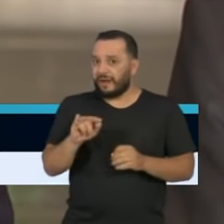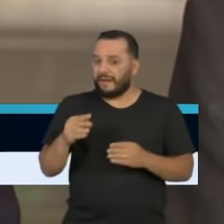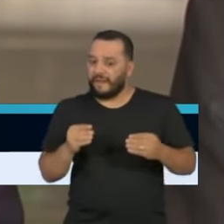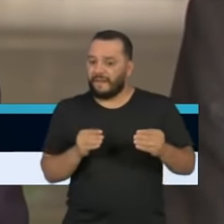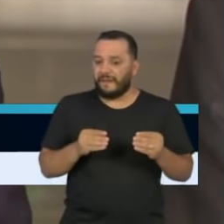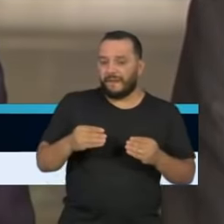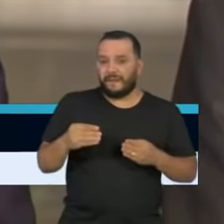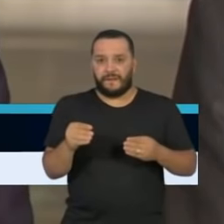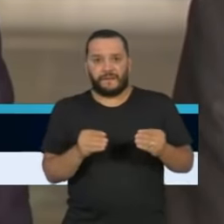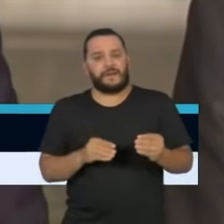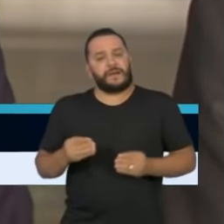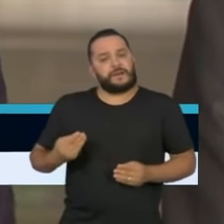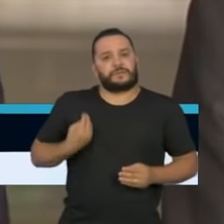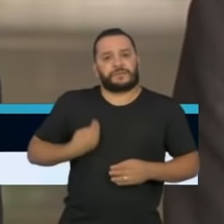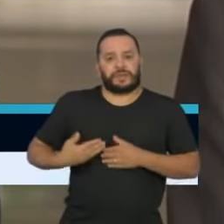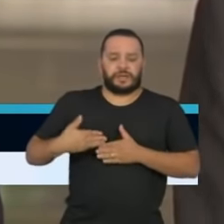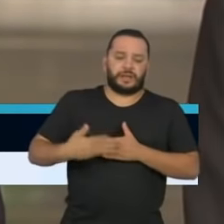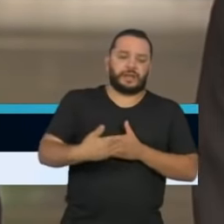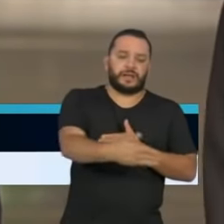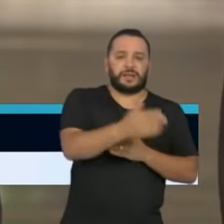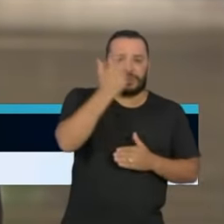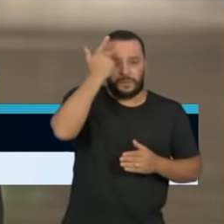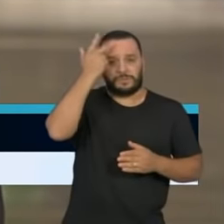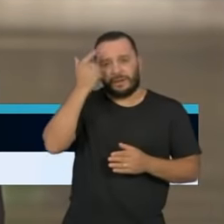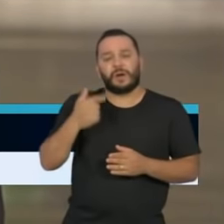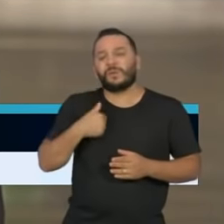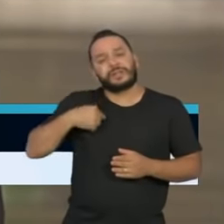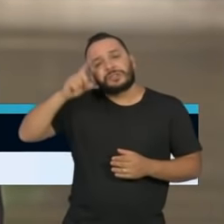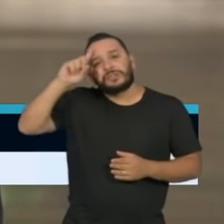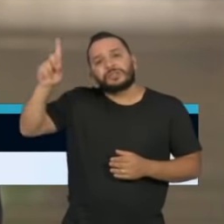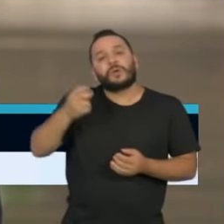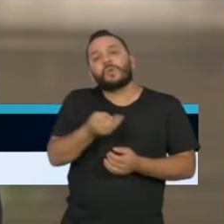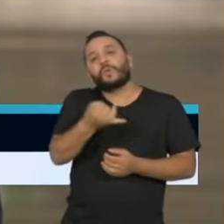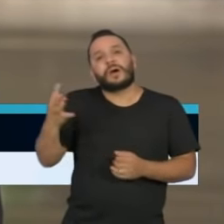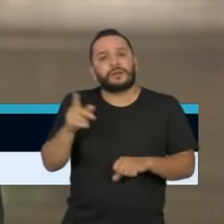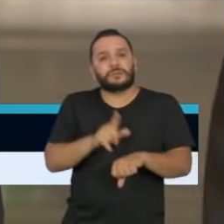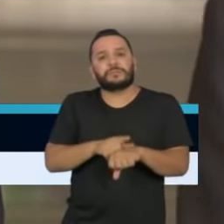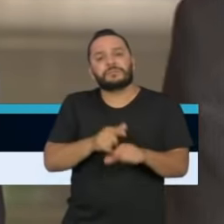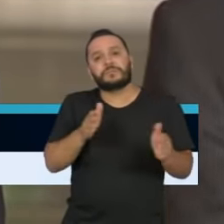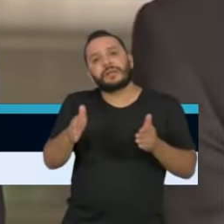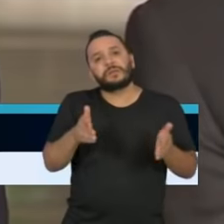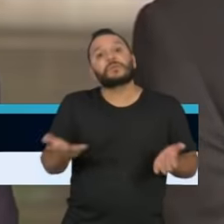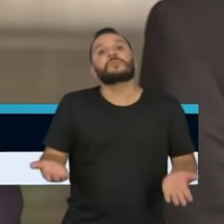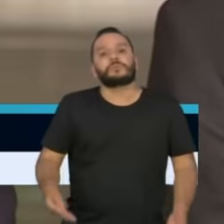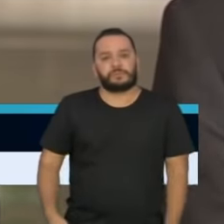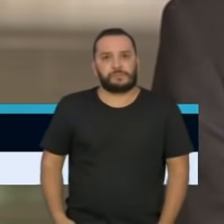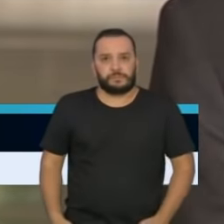normal. Eu queria saber que momento vai ser esse e em quanto tempo o governo espera que esse momento chegará.